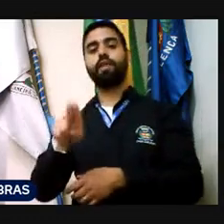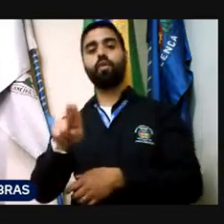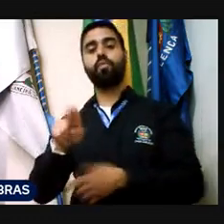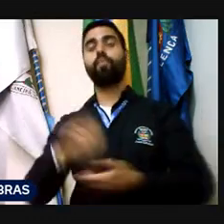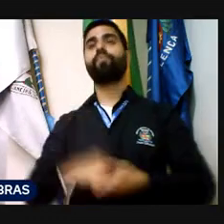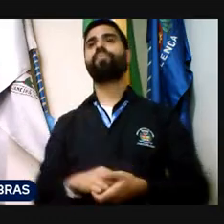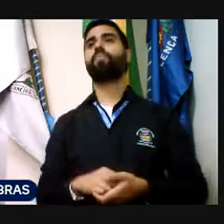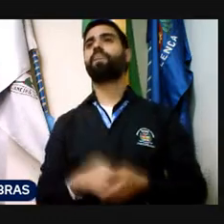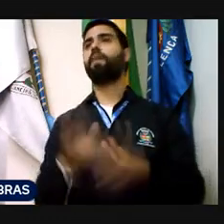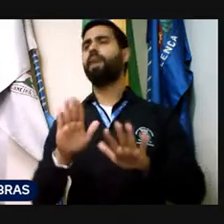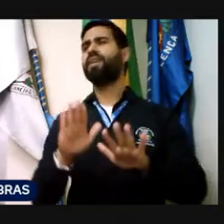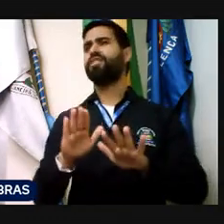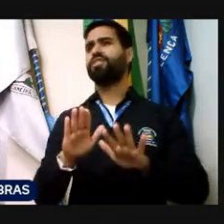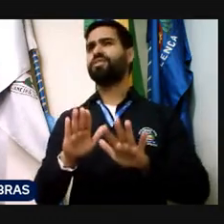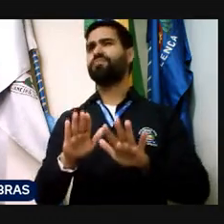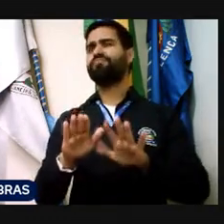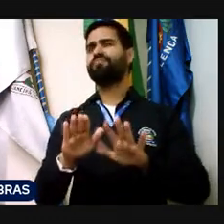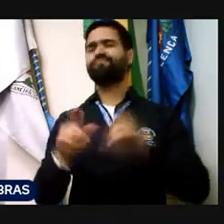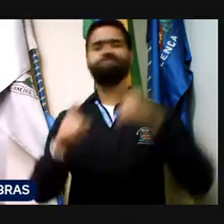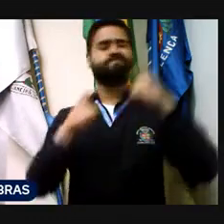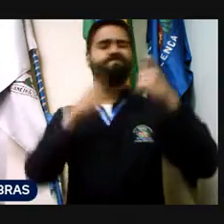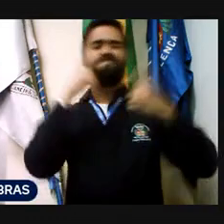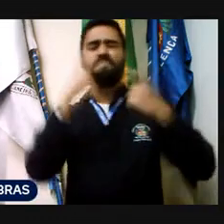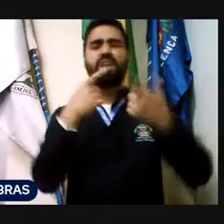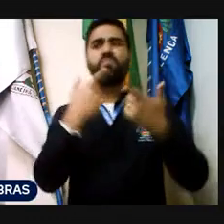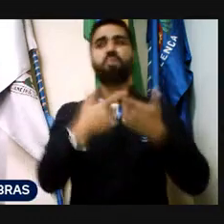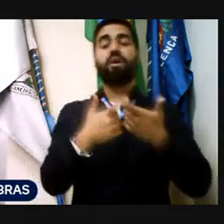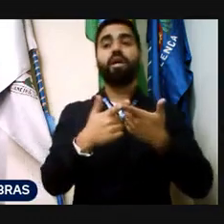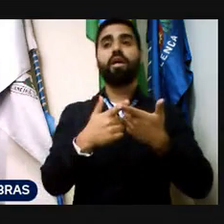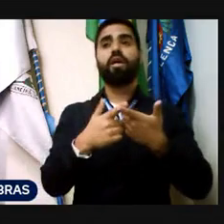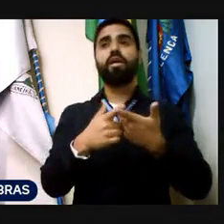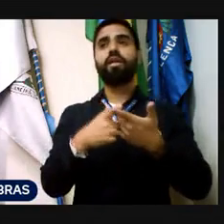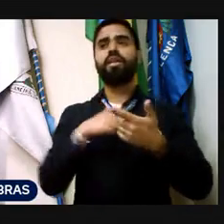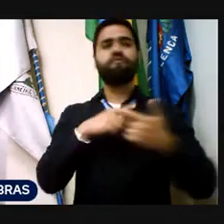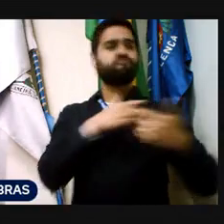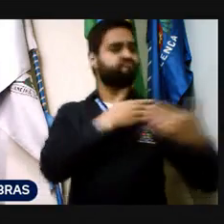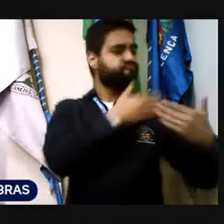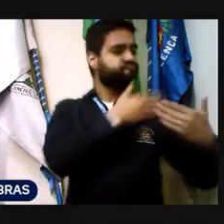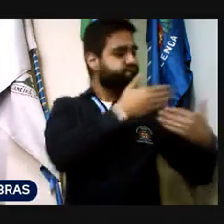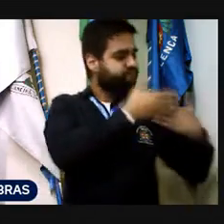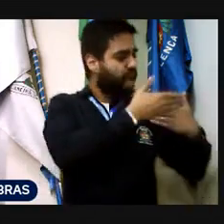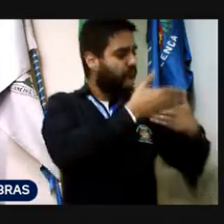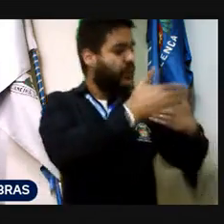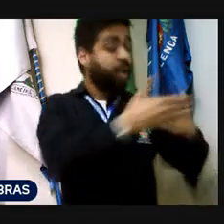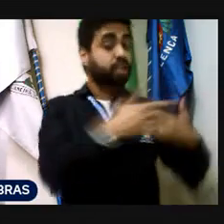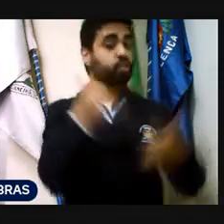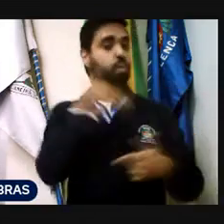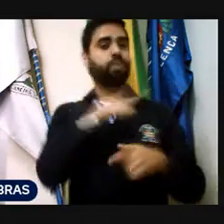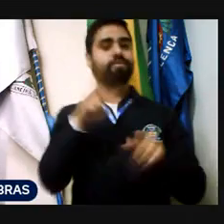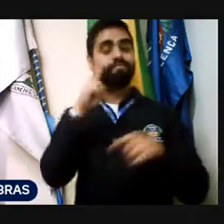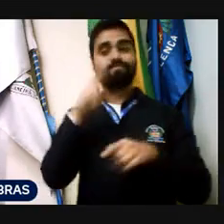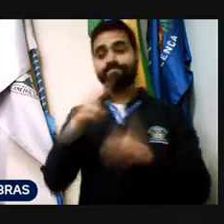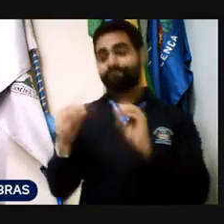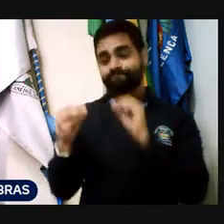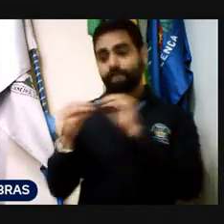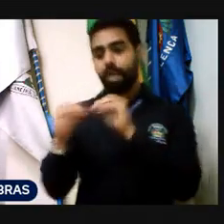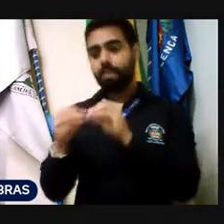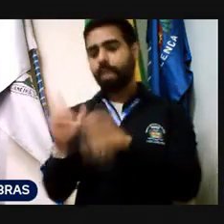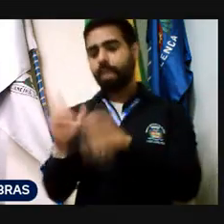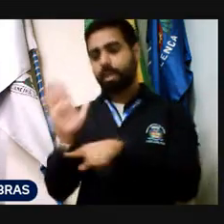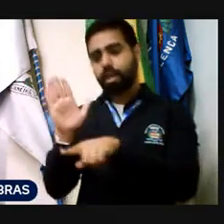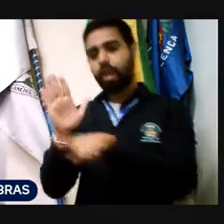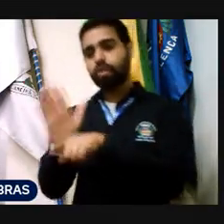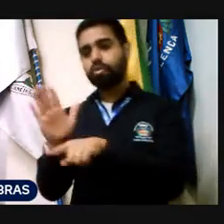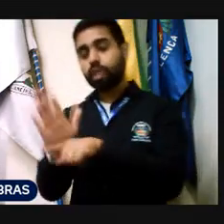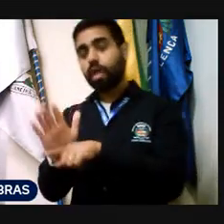mas isso muito nos preocupa, né? Daniel, que durante um longo tempo a gente conseguiu acompanhar de perto,